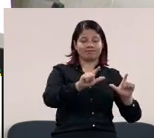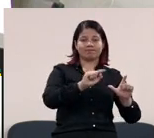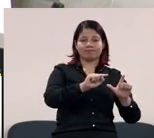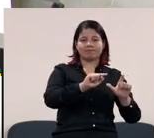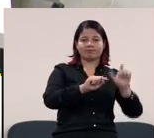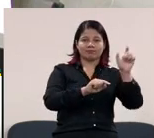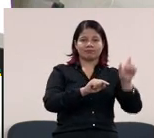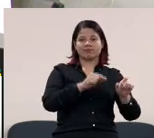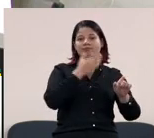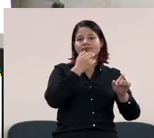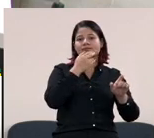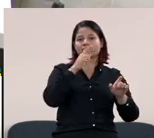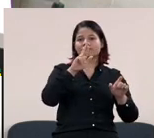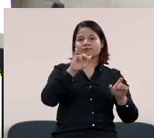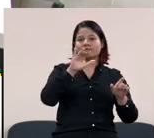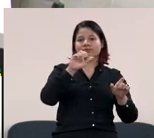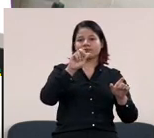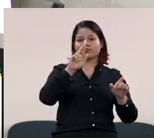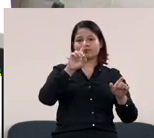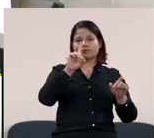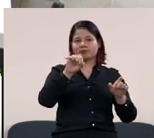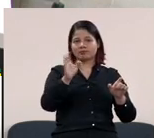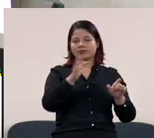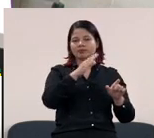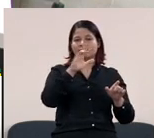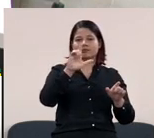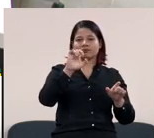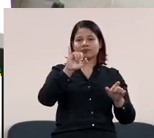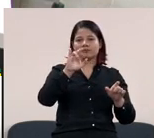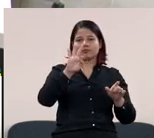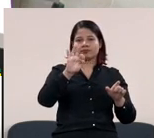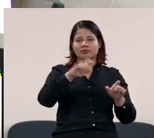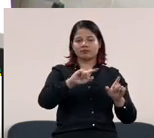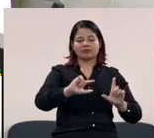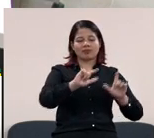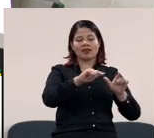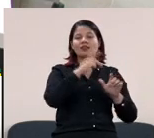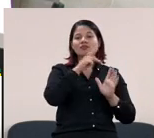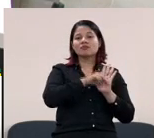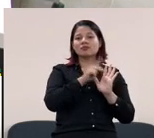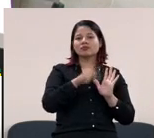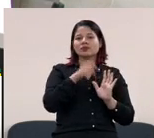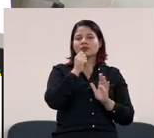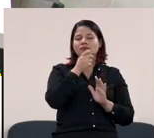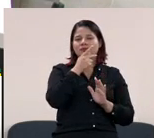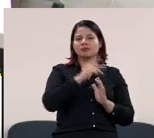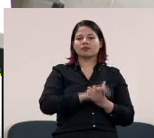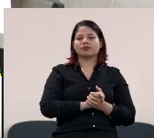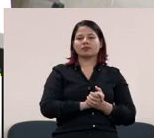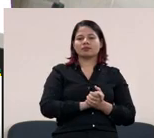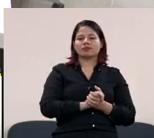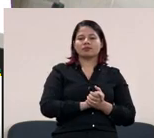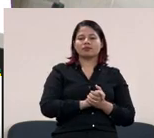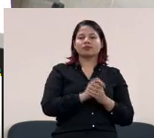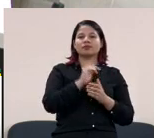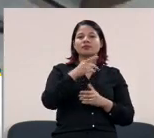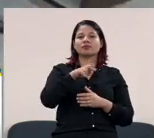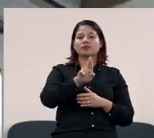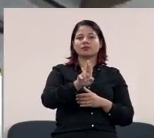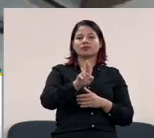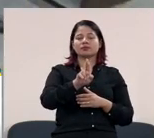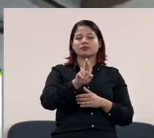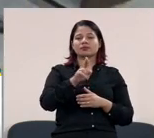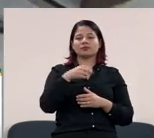ilustre senhor Ricardo Augusto Leite Falcão. Projeto de resolução 013, de autoria do deputado Paulinho Ramos, que